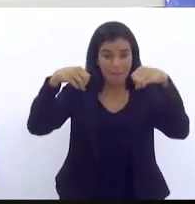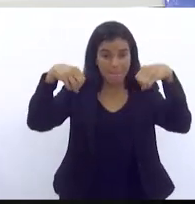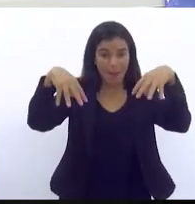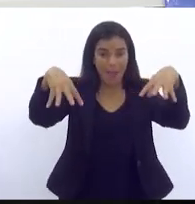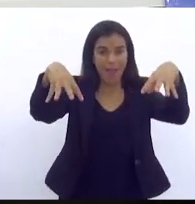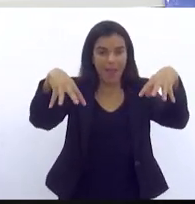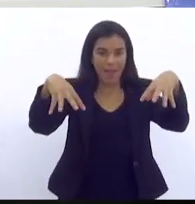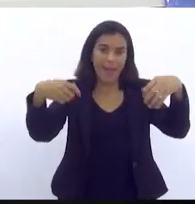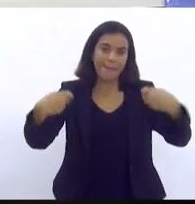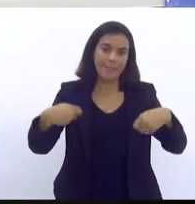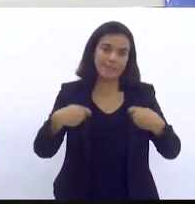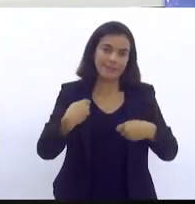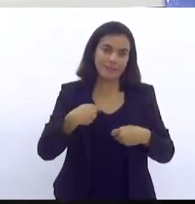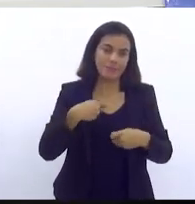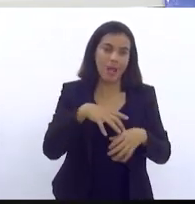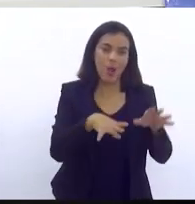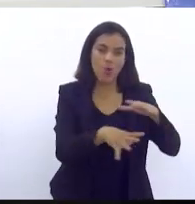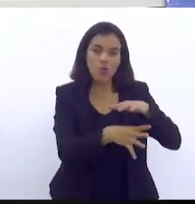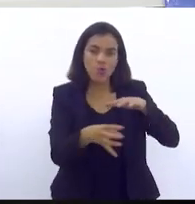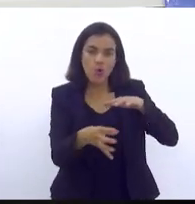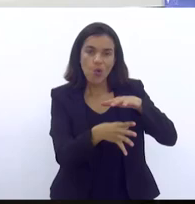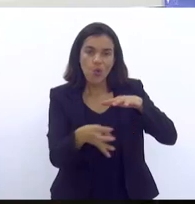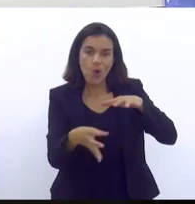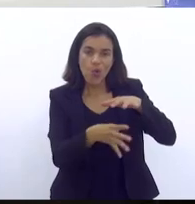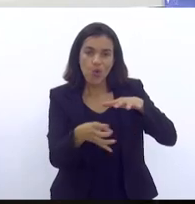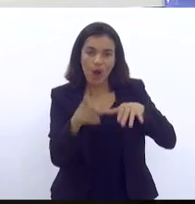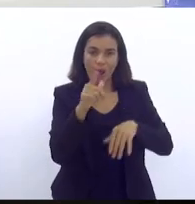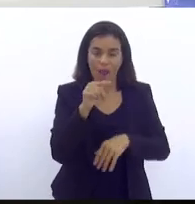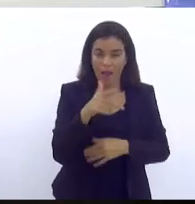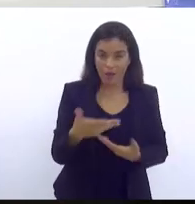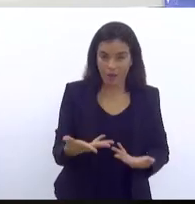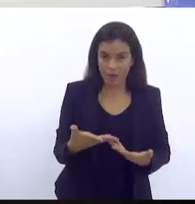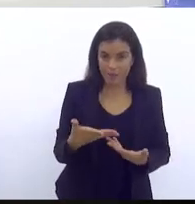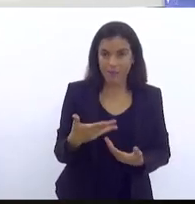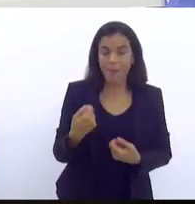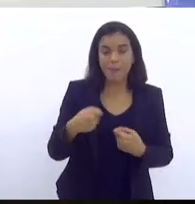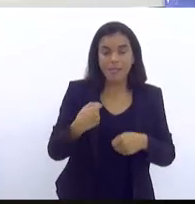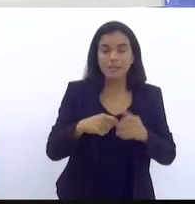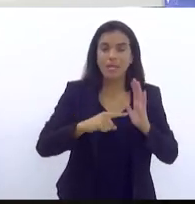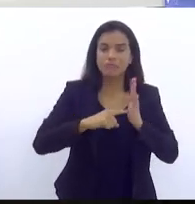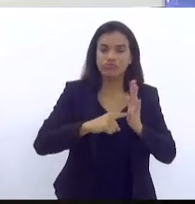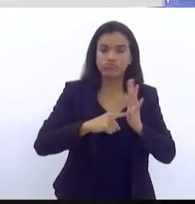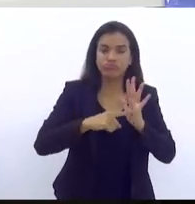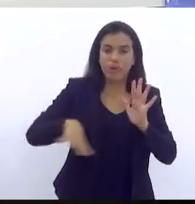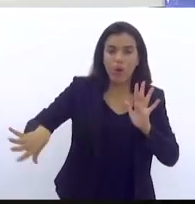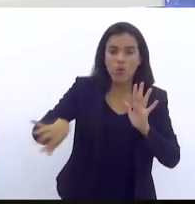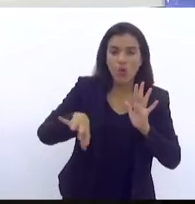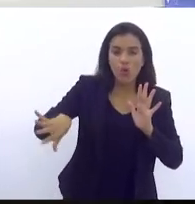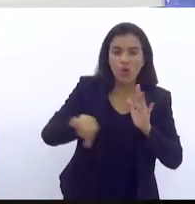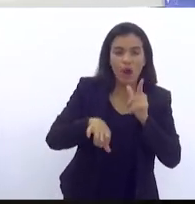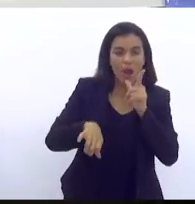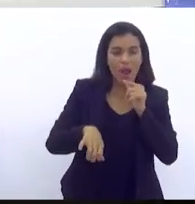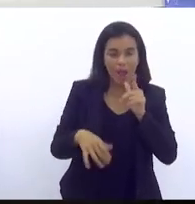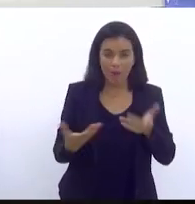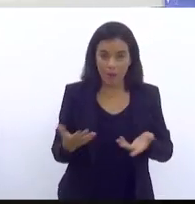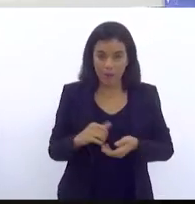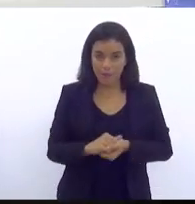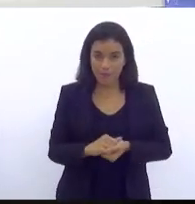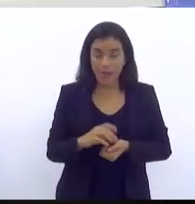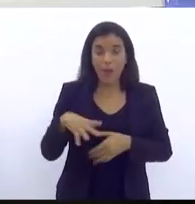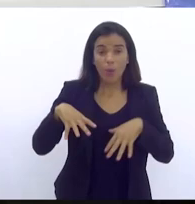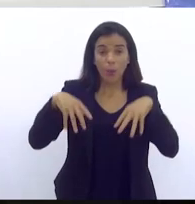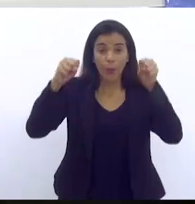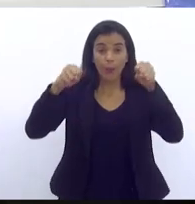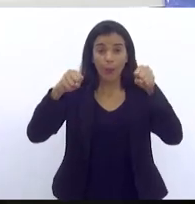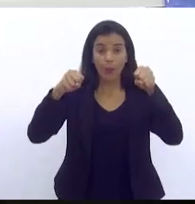água 48% dos entrevistados dependem de bomba para ter água em casa quer dizer quando falta